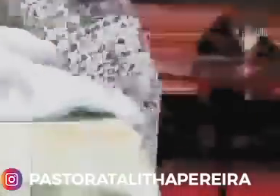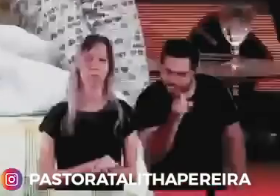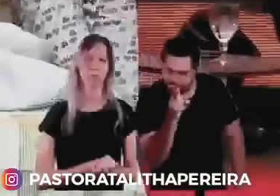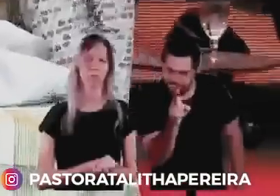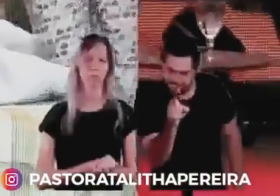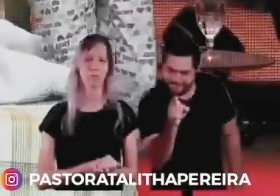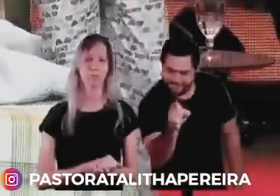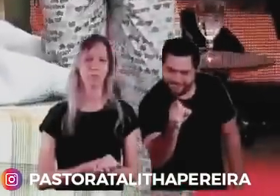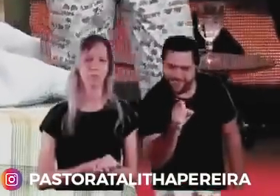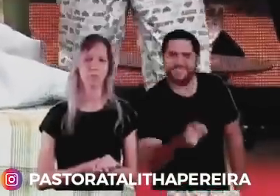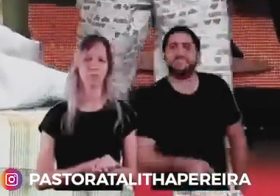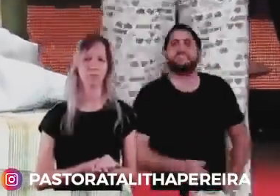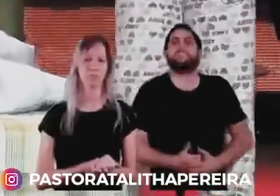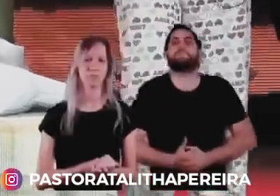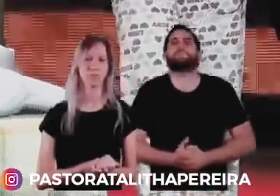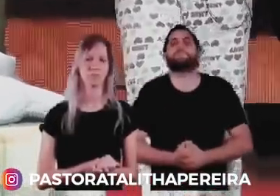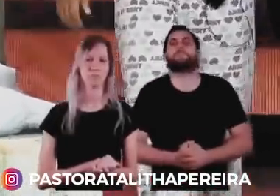você.